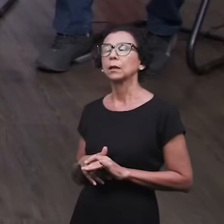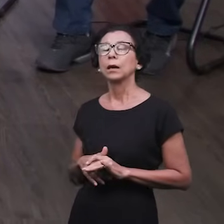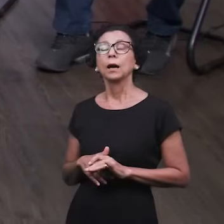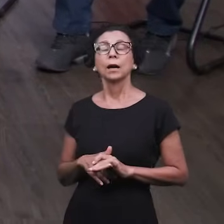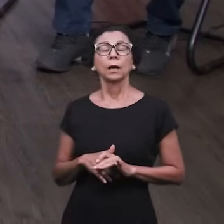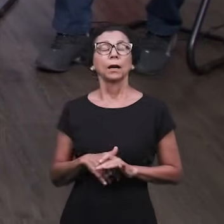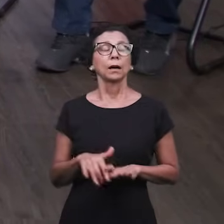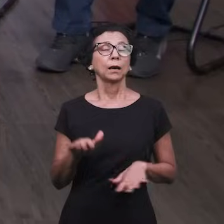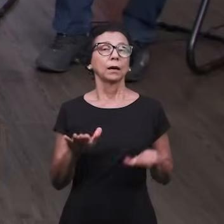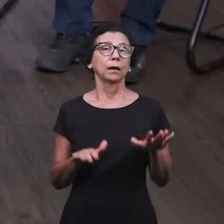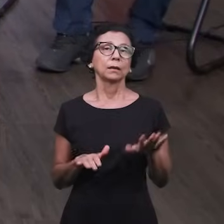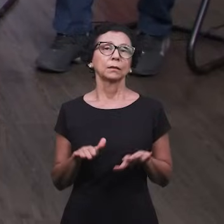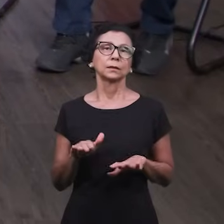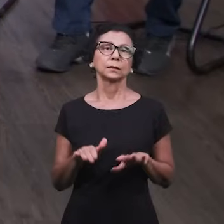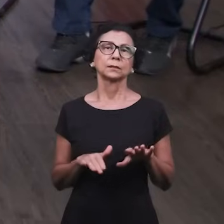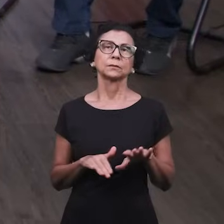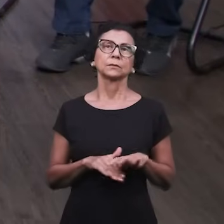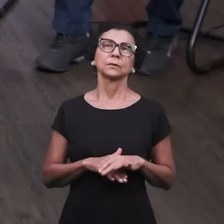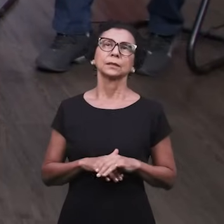em quando,